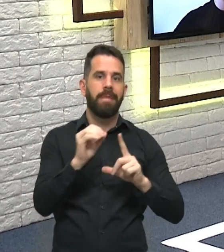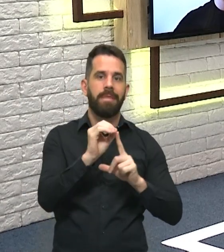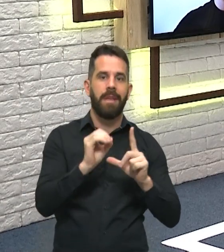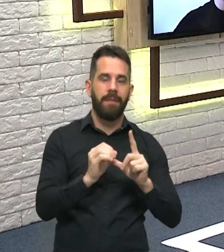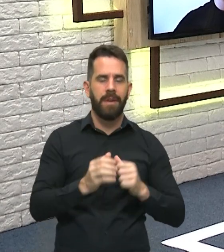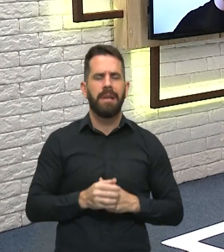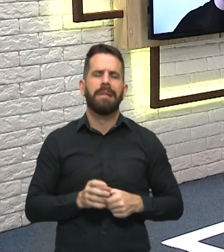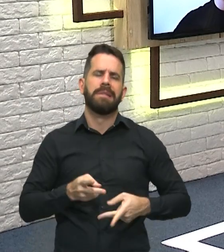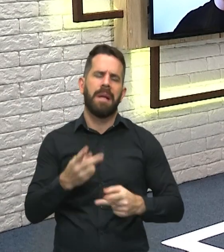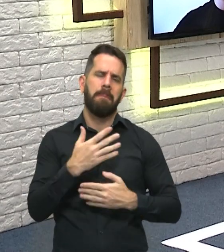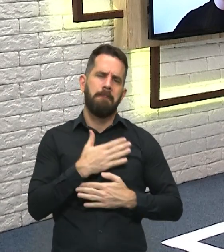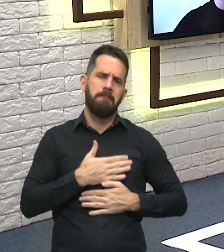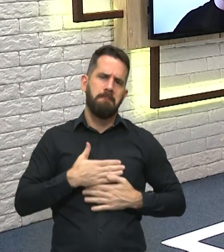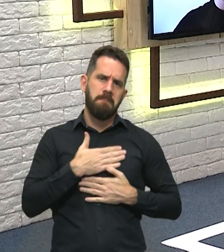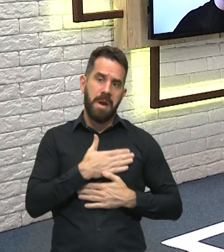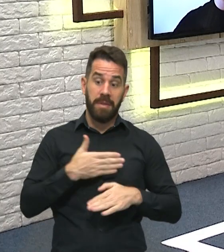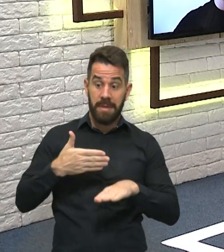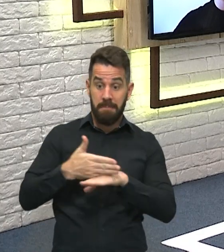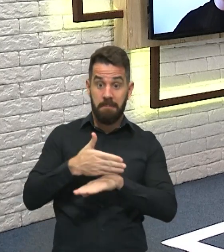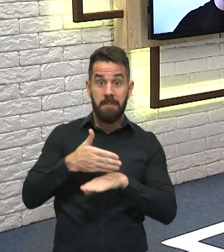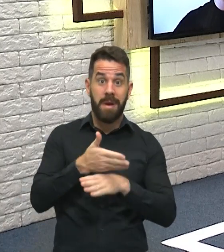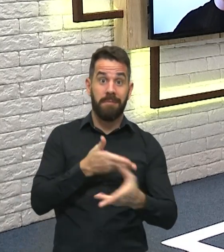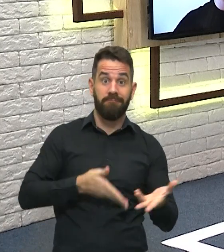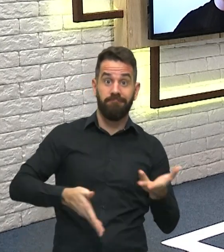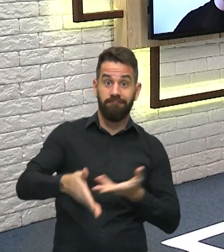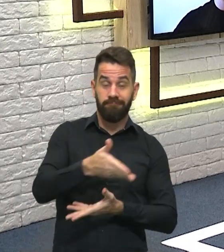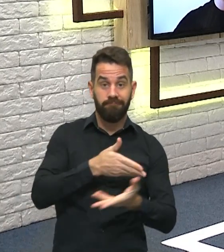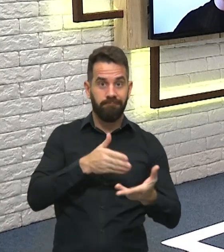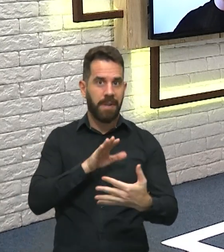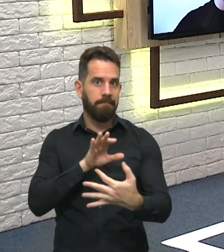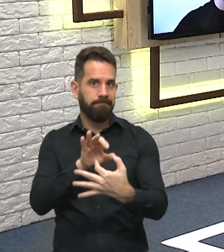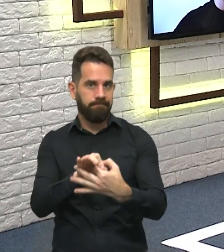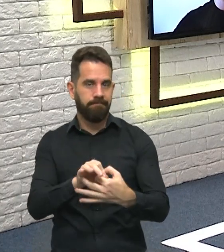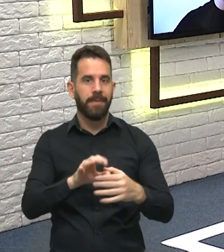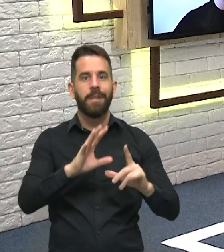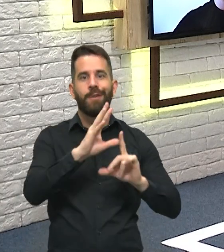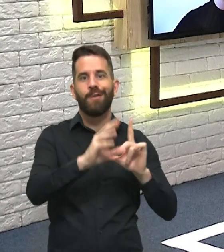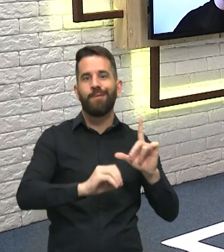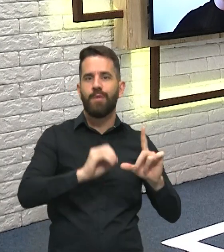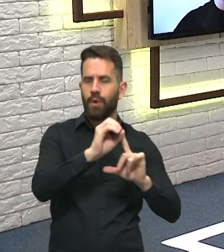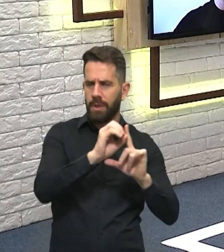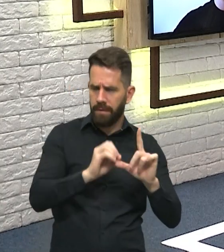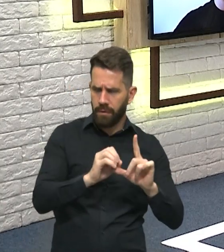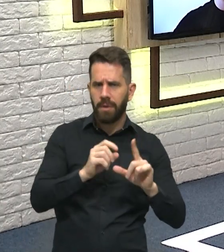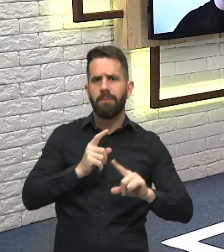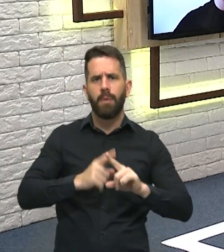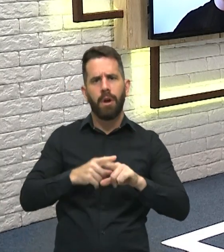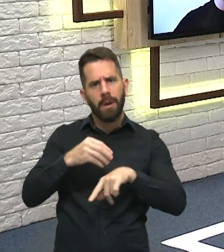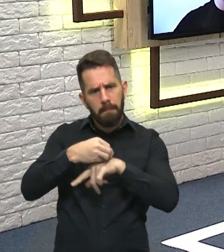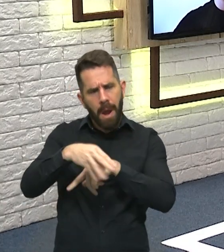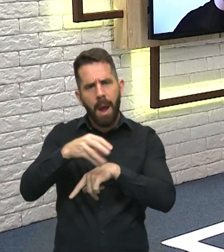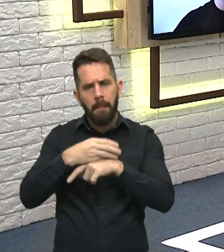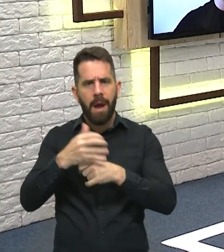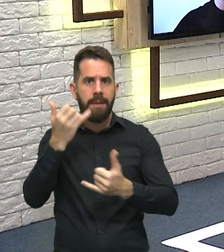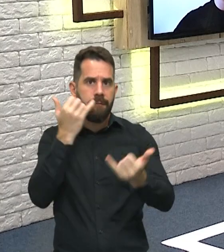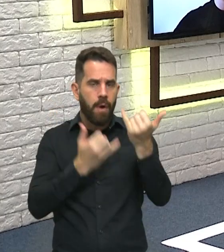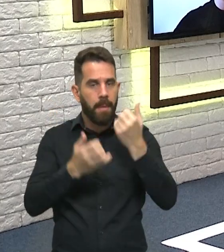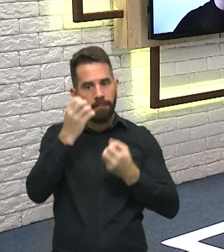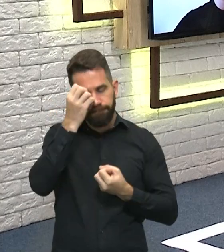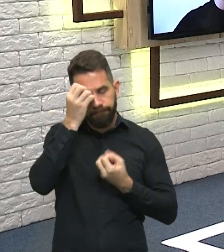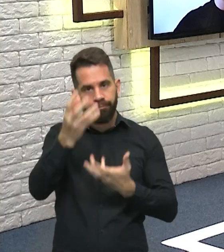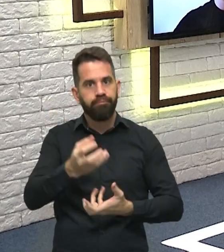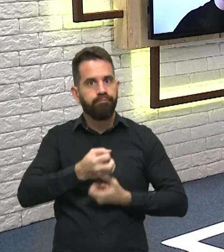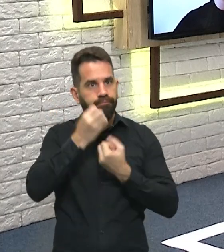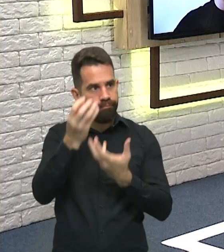muito grande para nós podermos participar desses programas, para poder trazermos informações para a população.